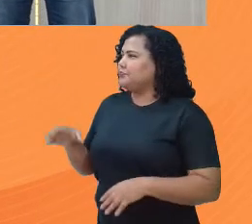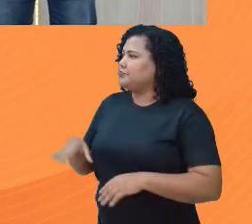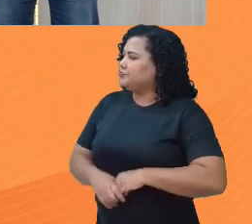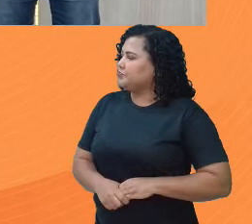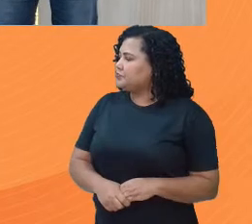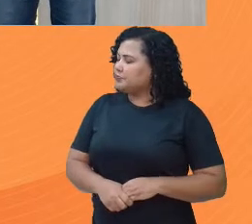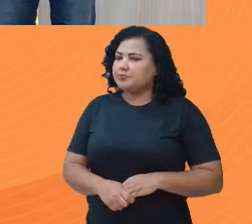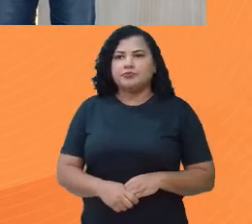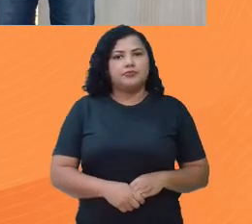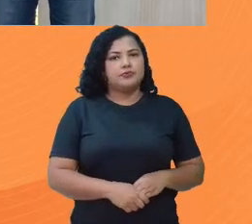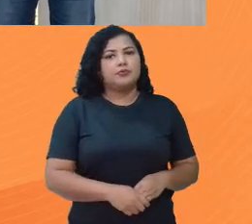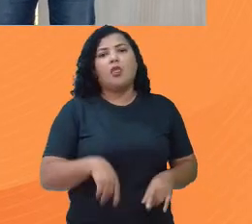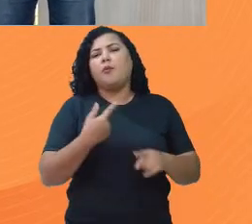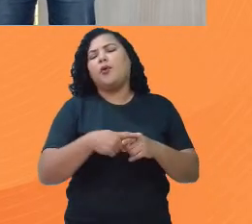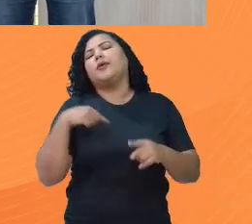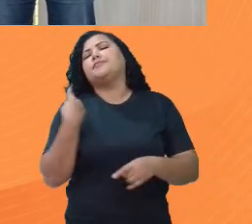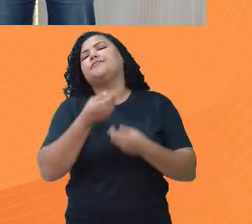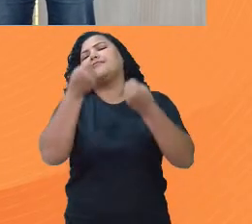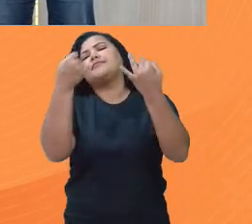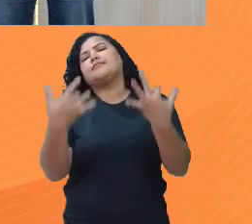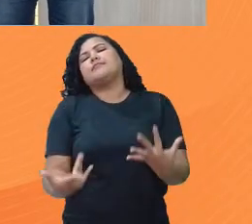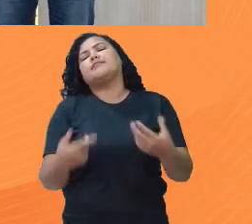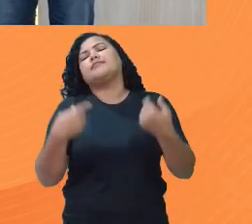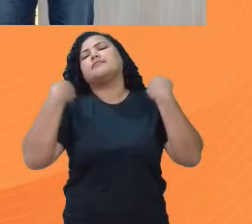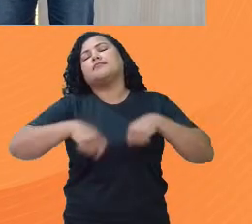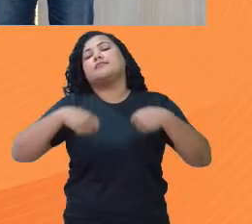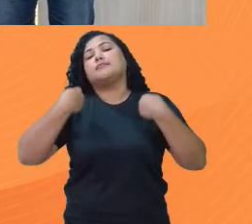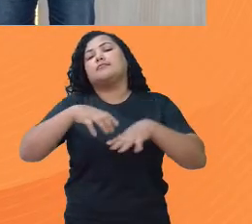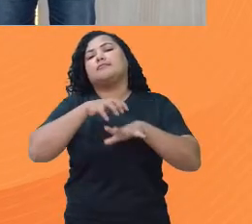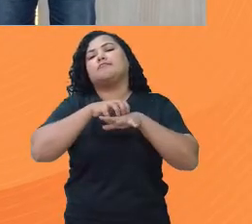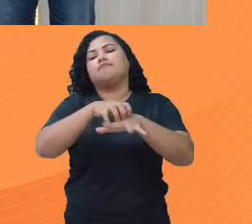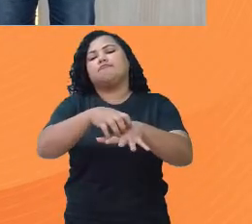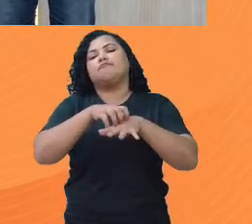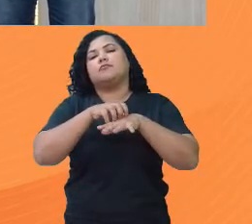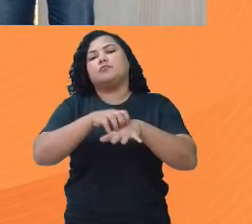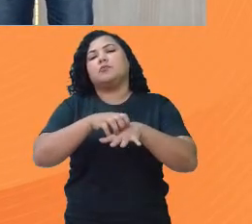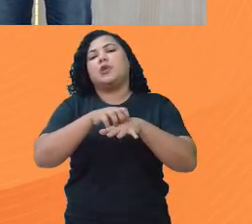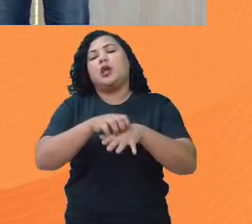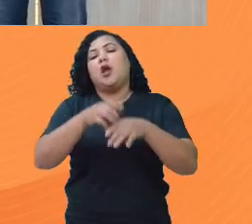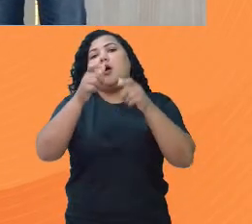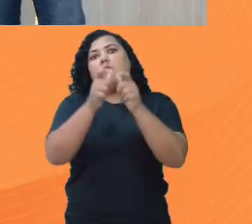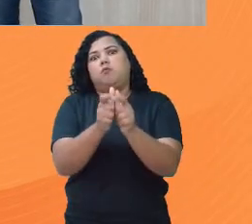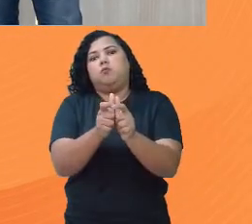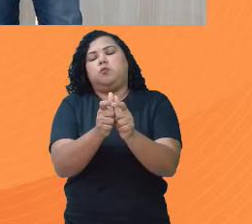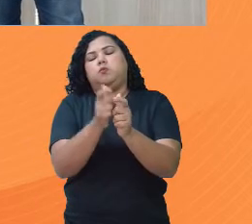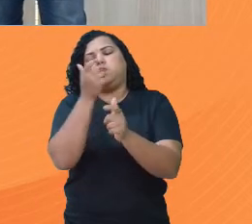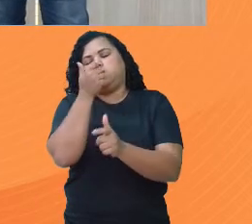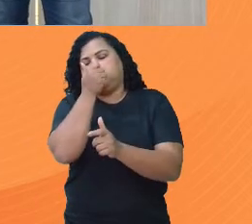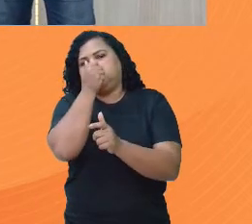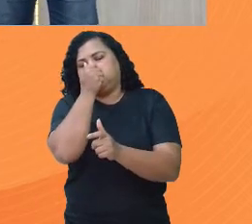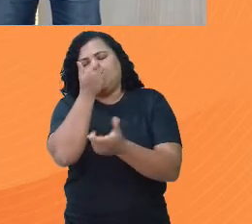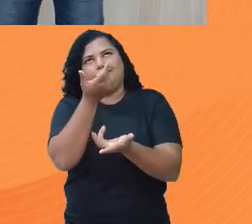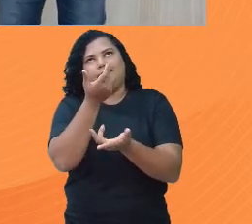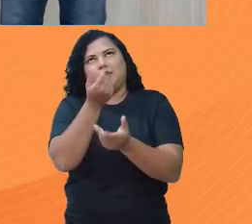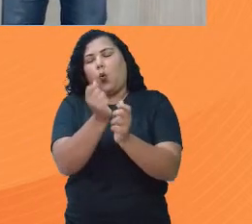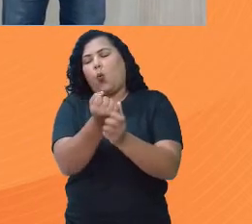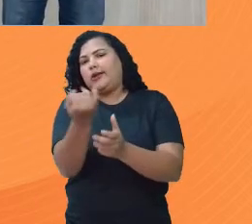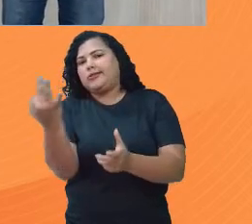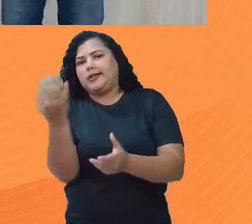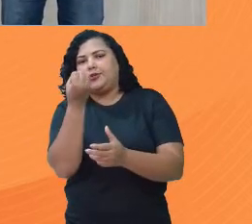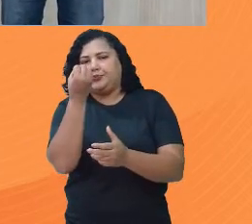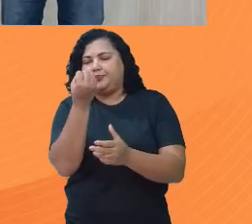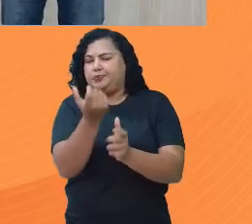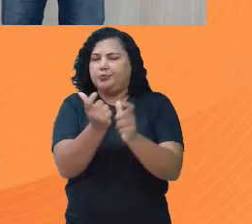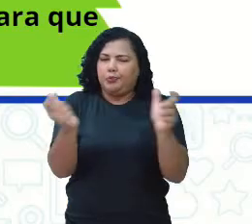que a gente fala da necessidade de um transporte de massa, um transporte massificado? Eu trouxe dados aí, tá bom? São dados da população